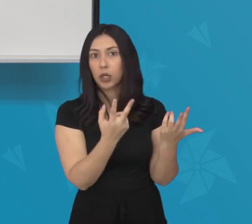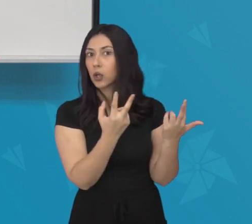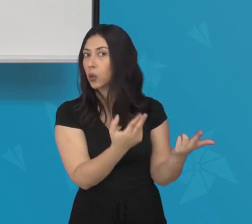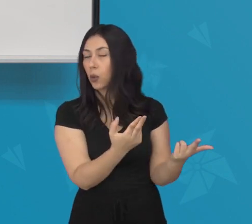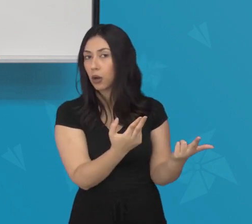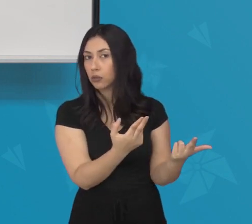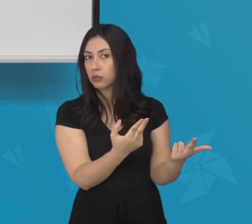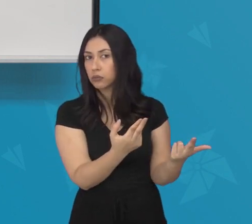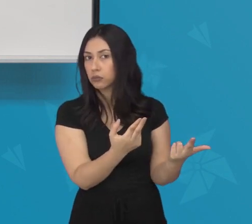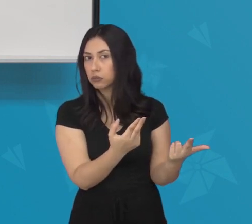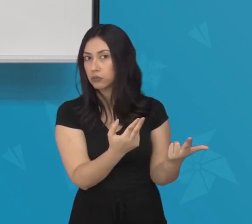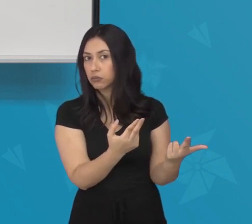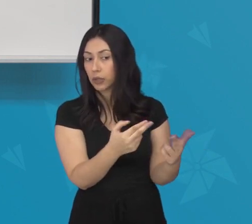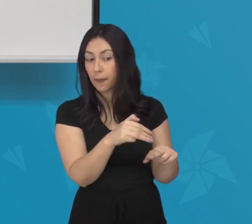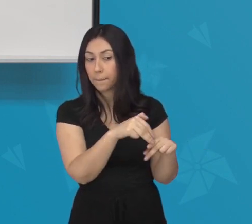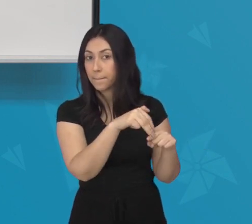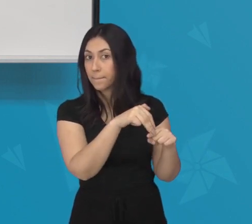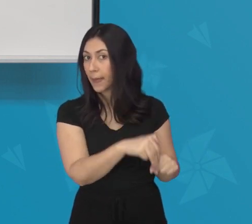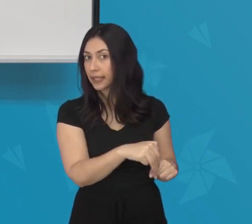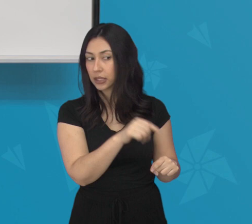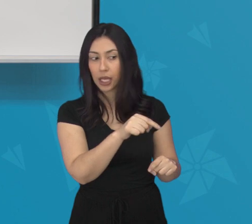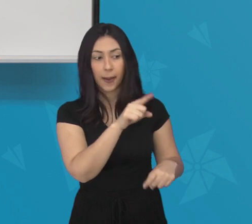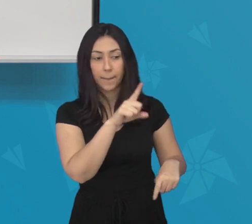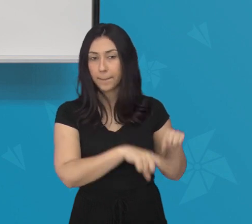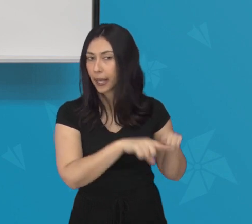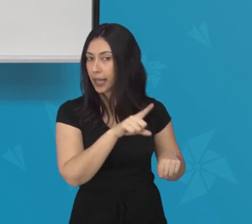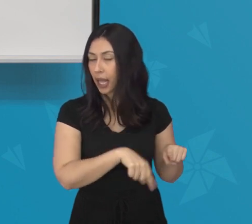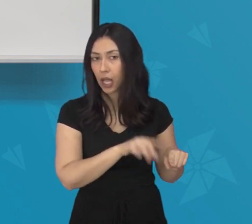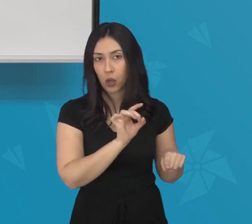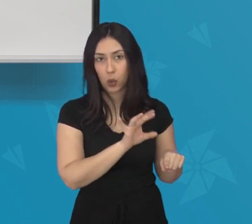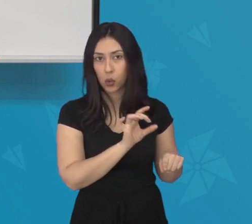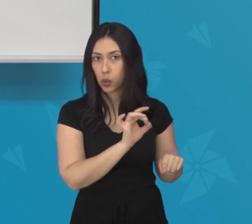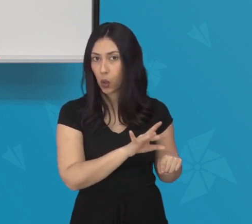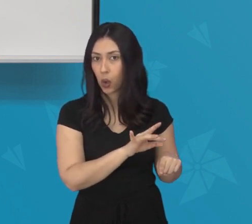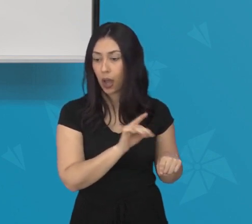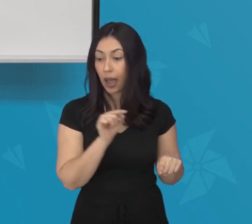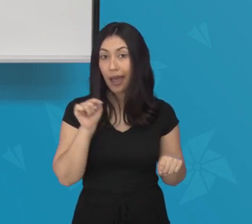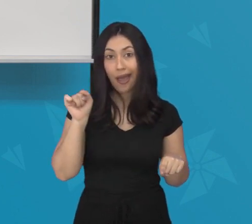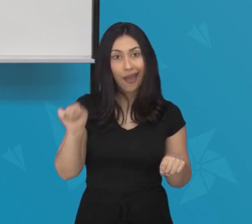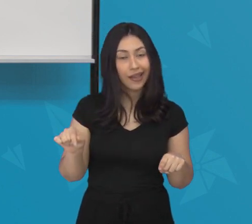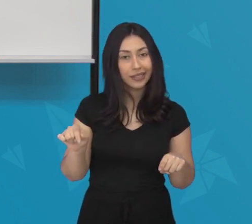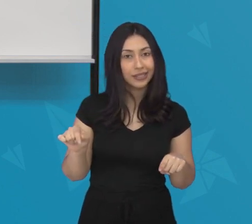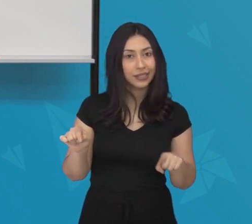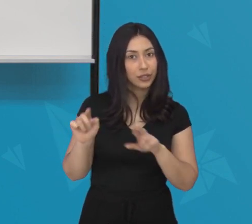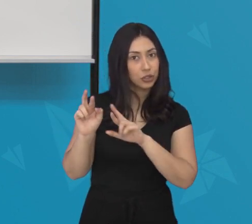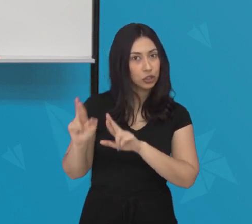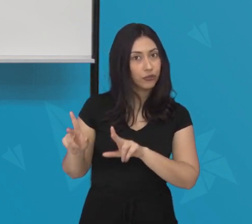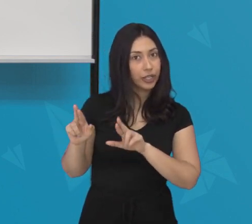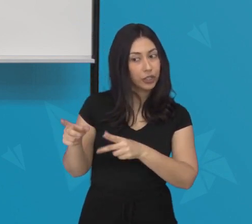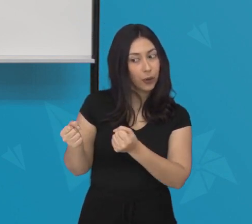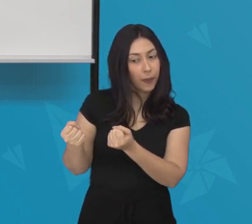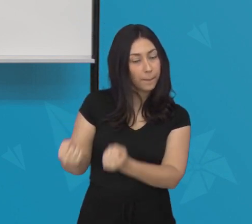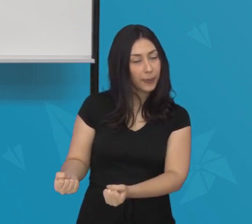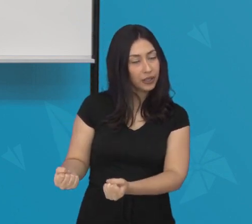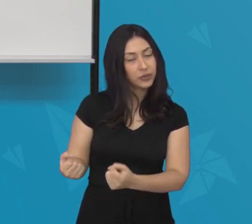matéria. Peso é aquela massa em um campo gravitacional.